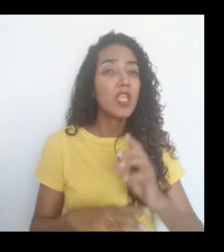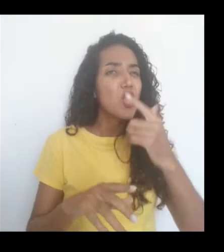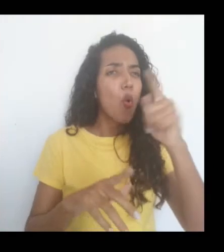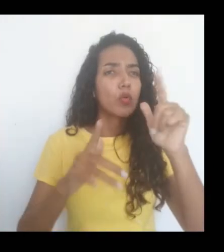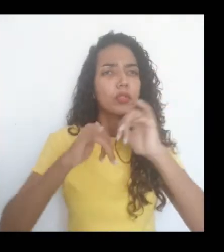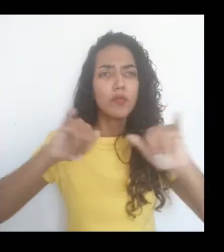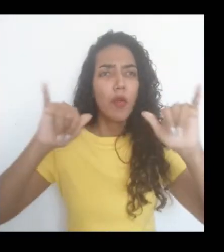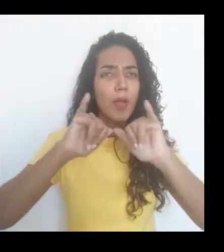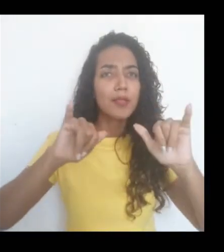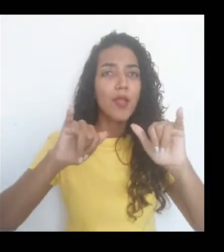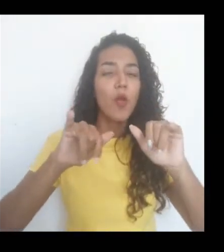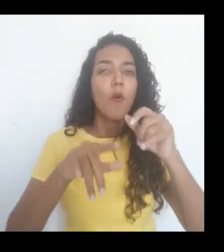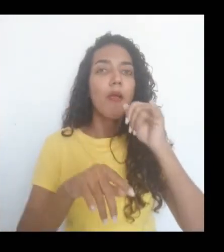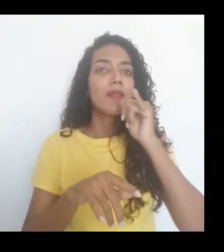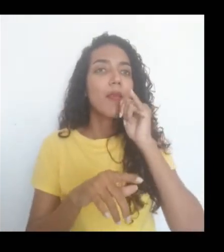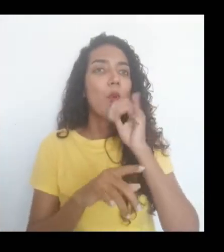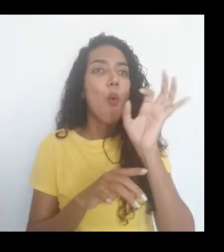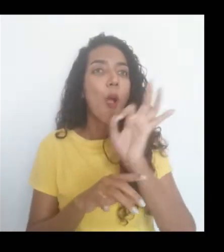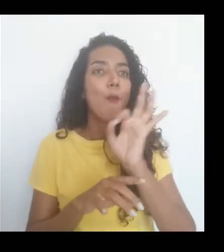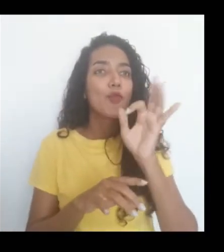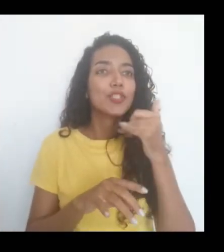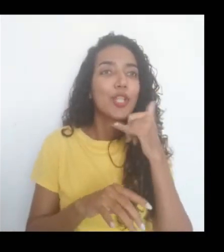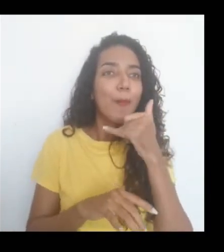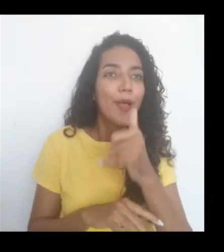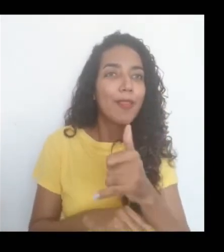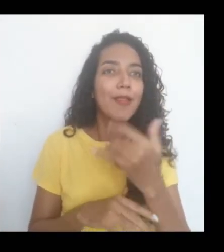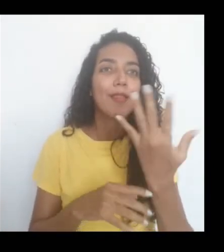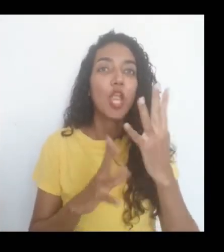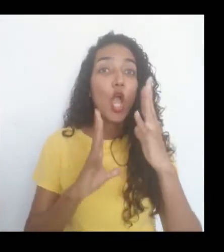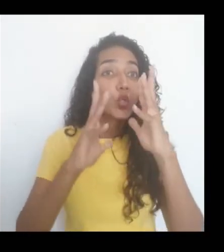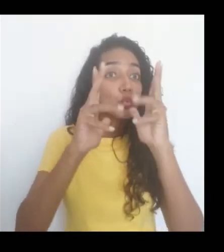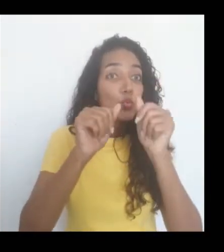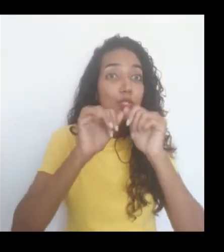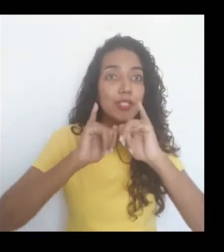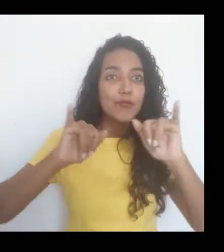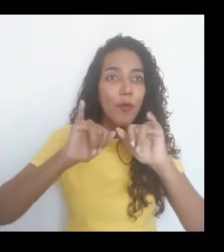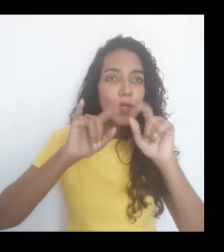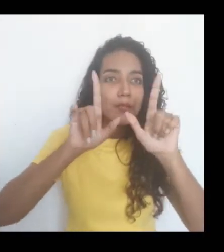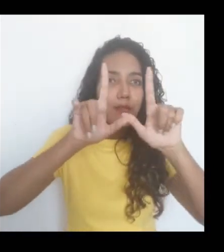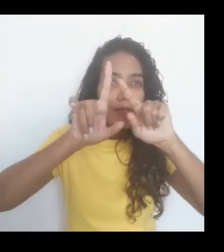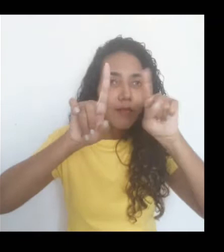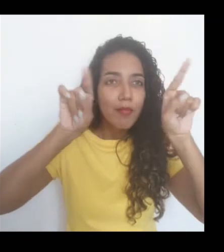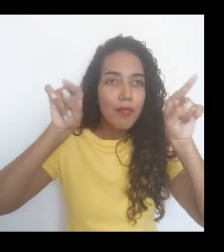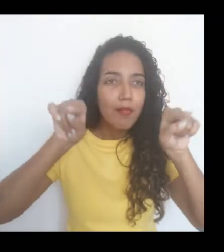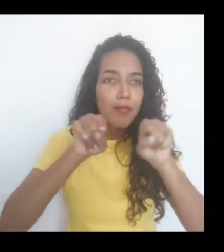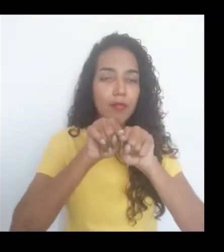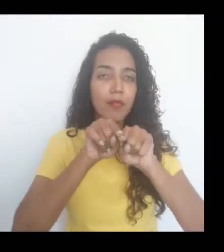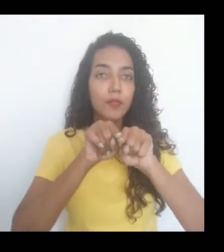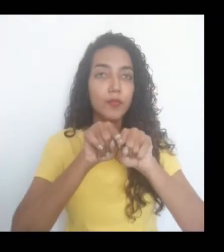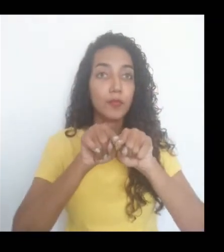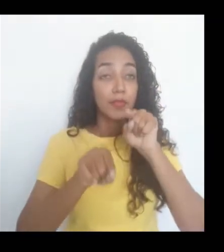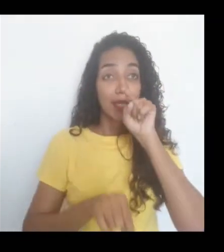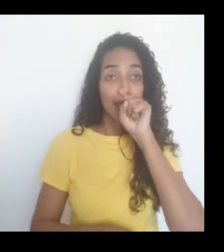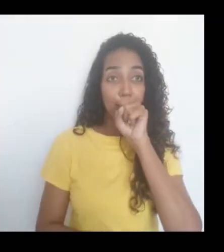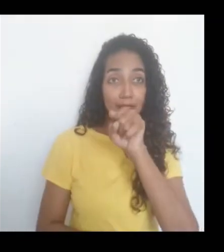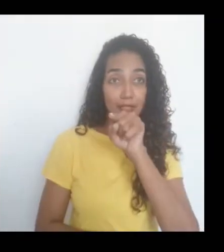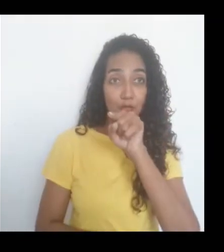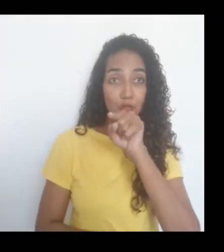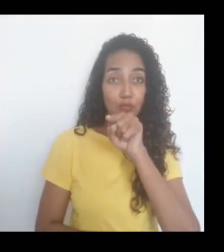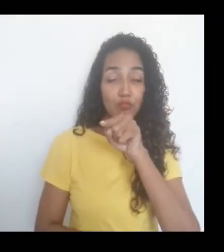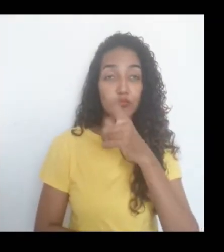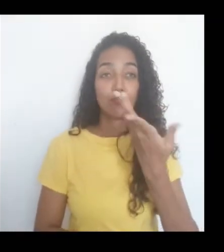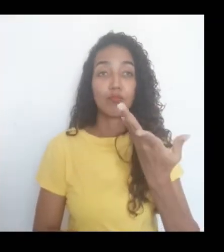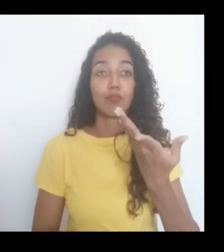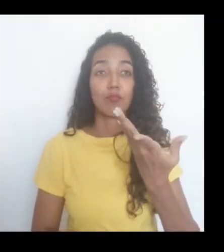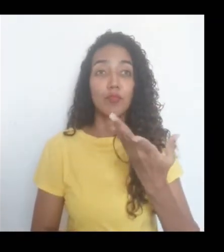informações aqui, a bateria, enfim, uma série de informações aí. Isso daí é o que eu